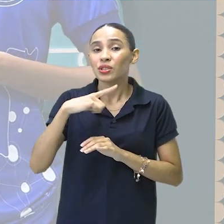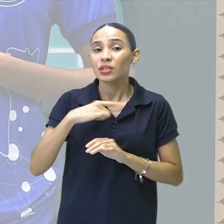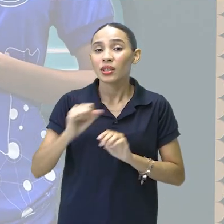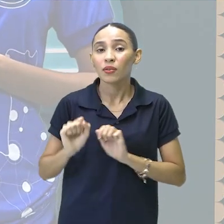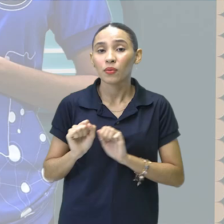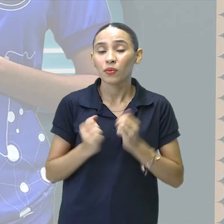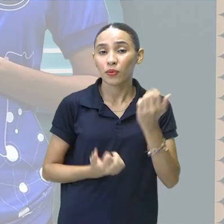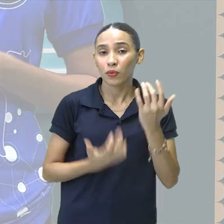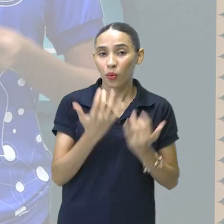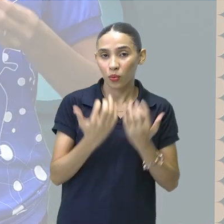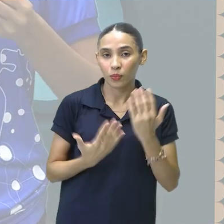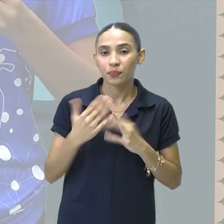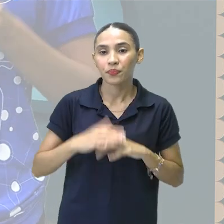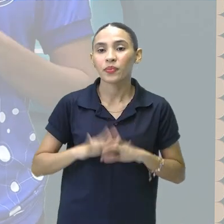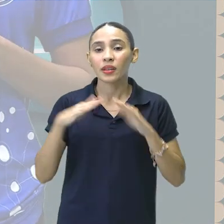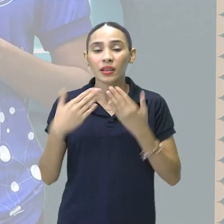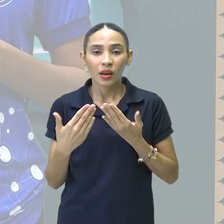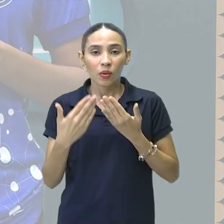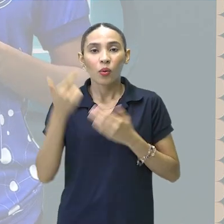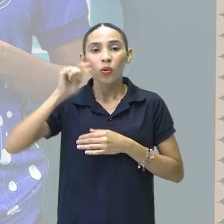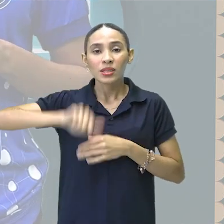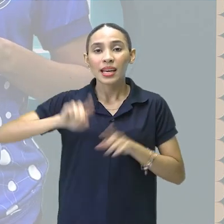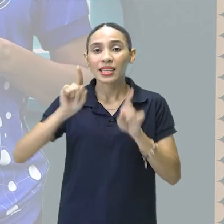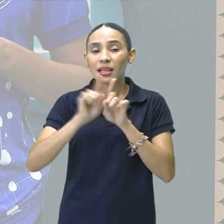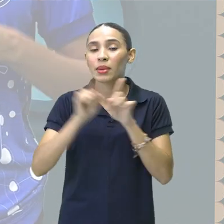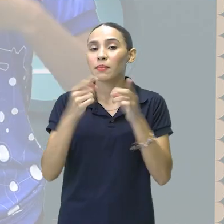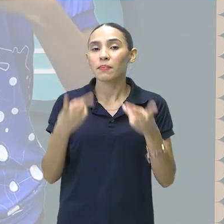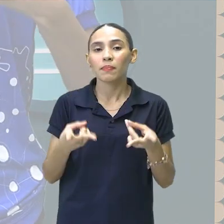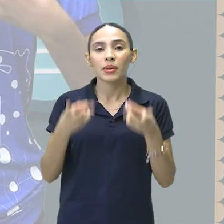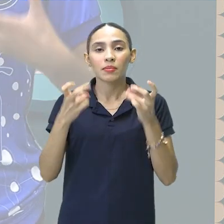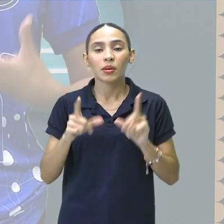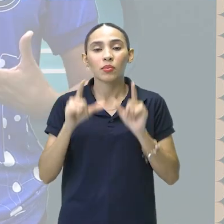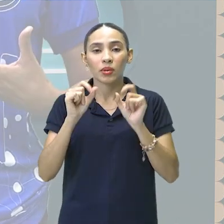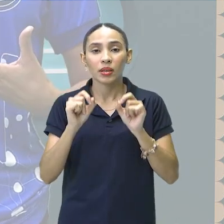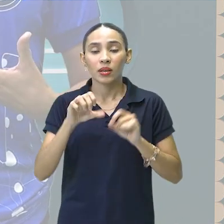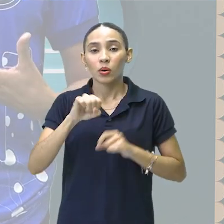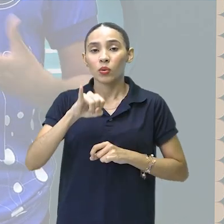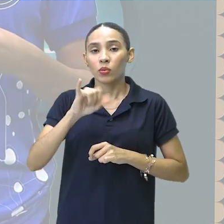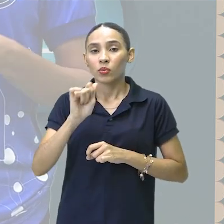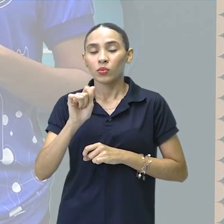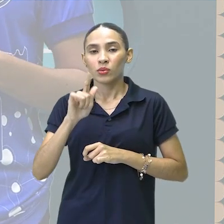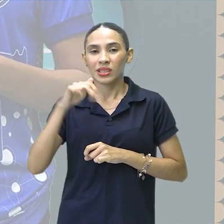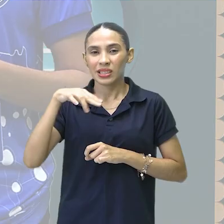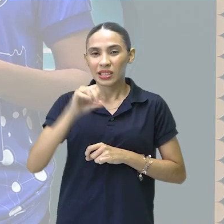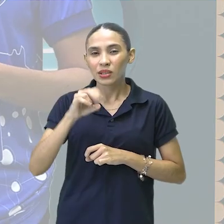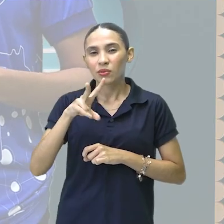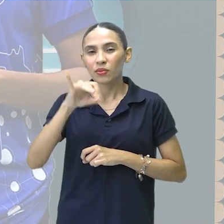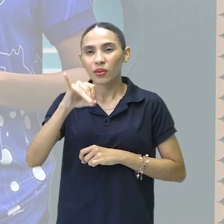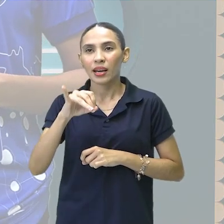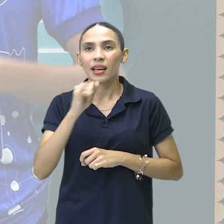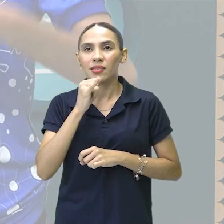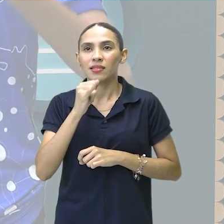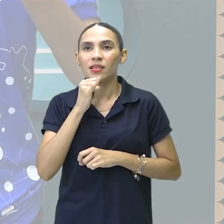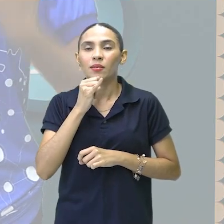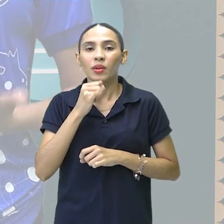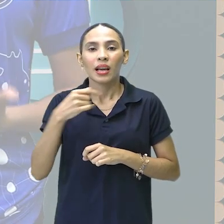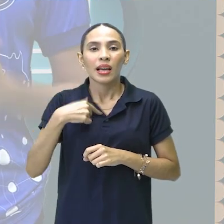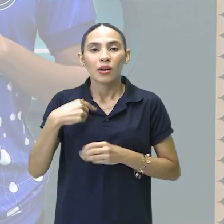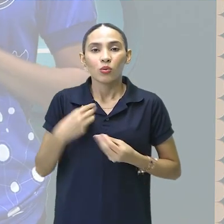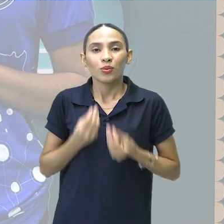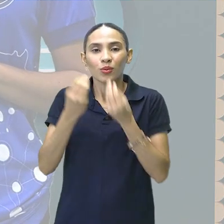havia fogo. Então, assim a gente consegue perceber que o signo, ele vai ser quando eu coloco